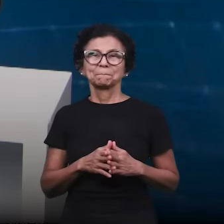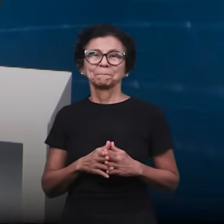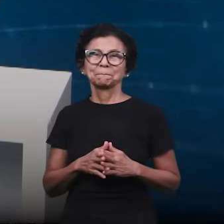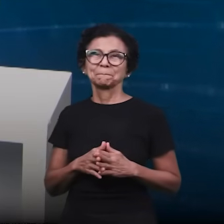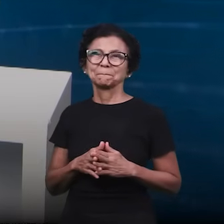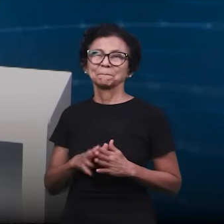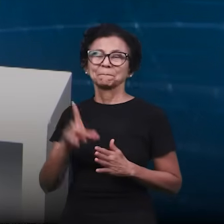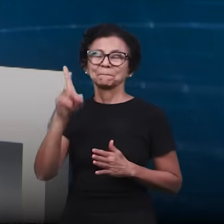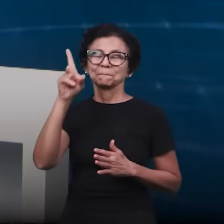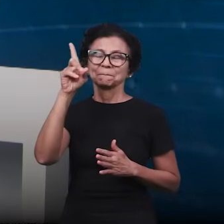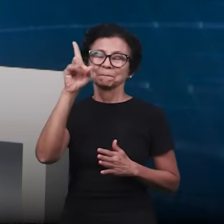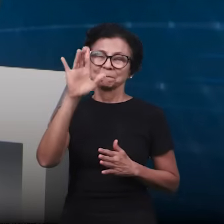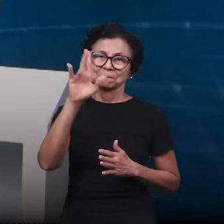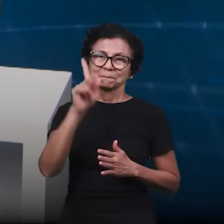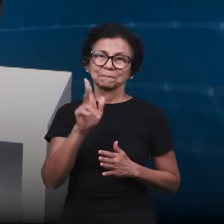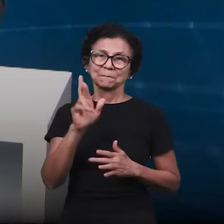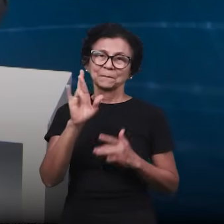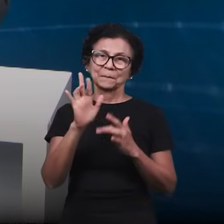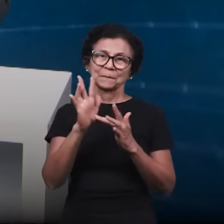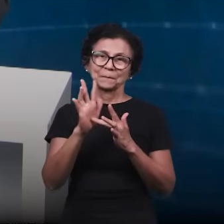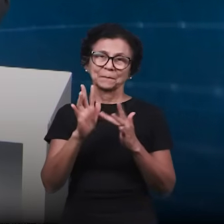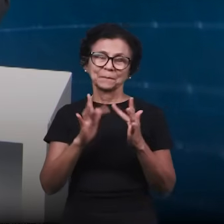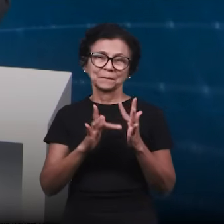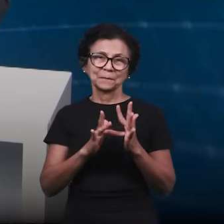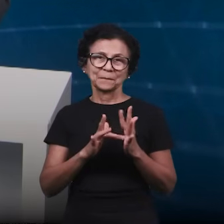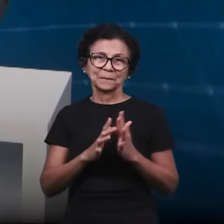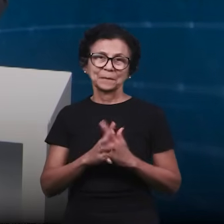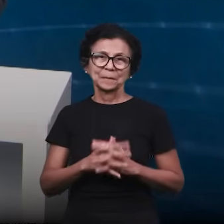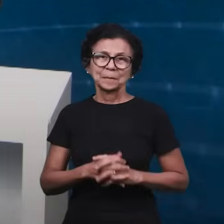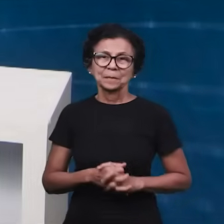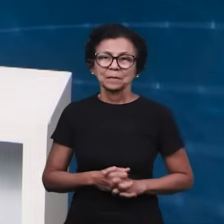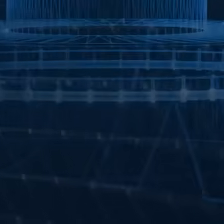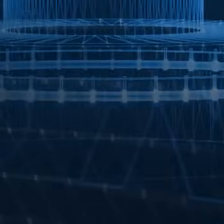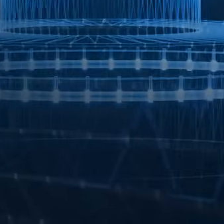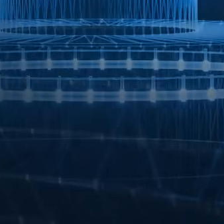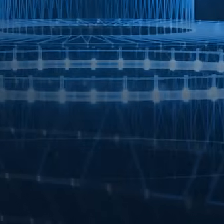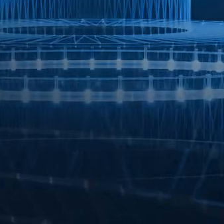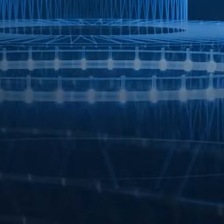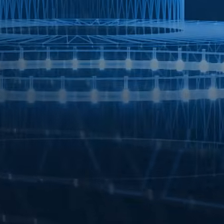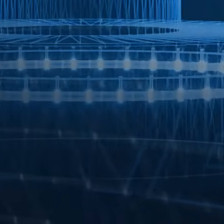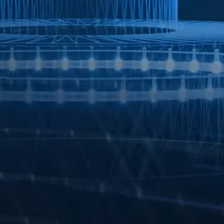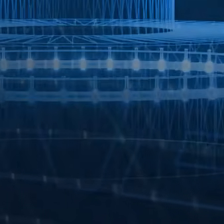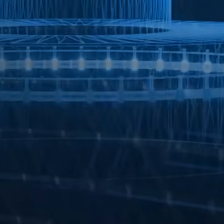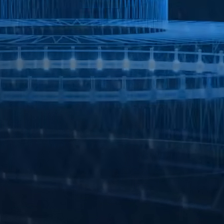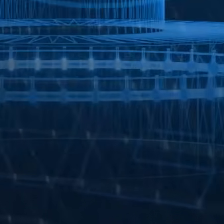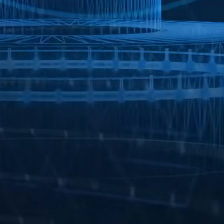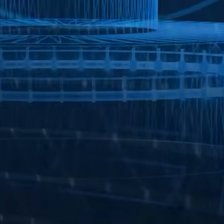coração do seu ente querido. Deus abençoe. A paz do Senhor Jesus.